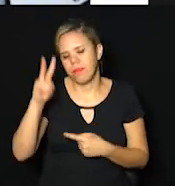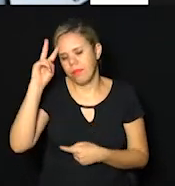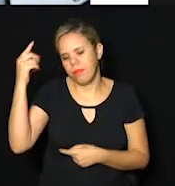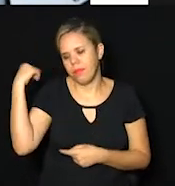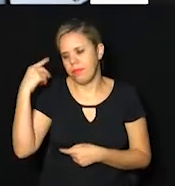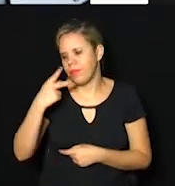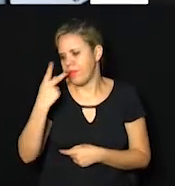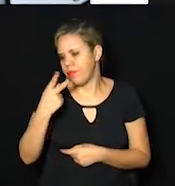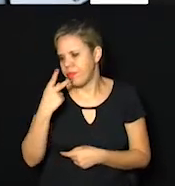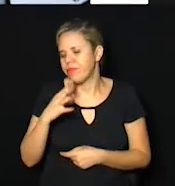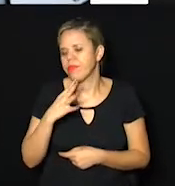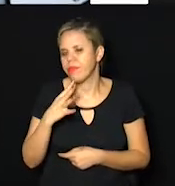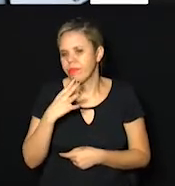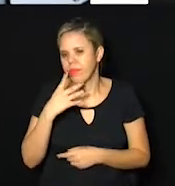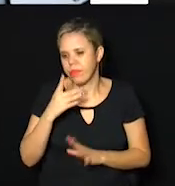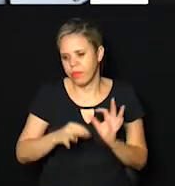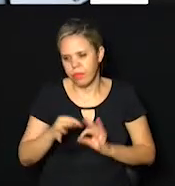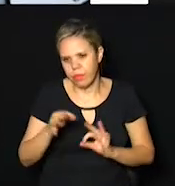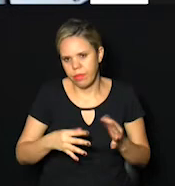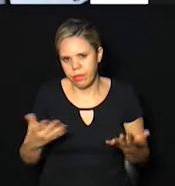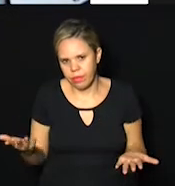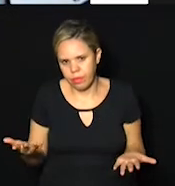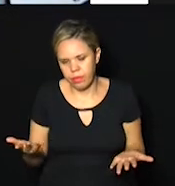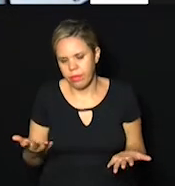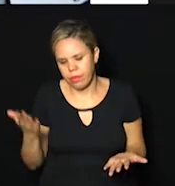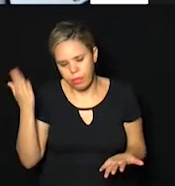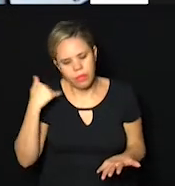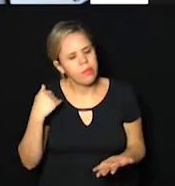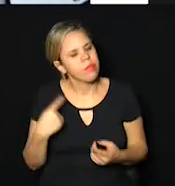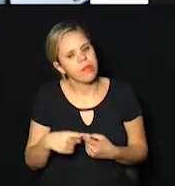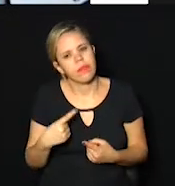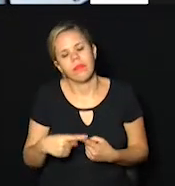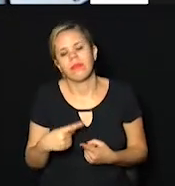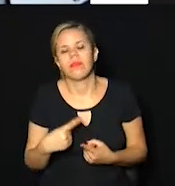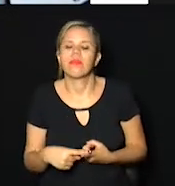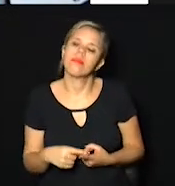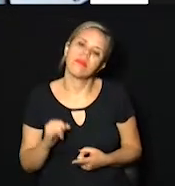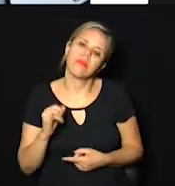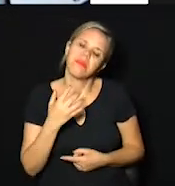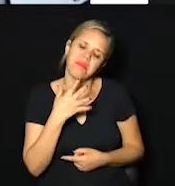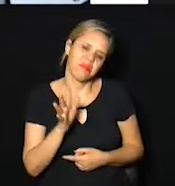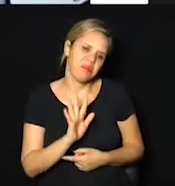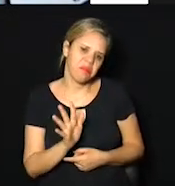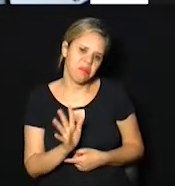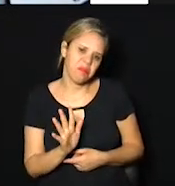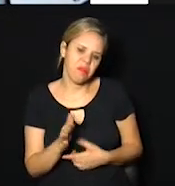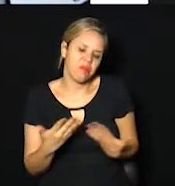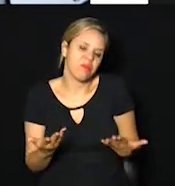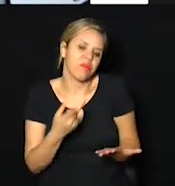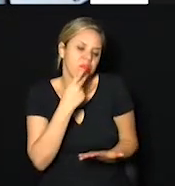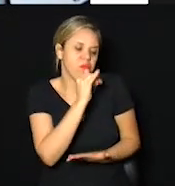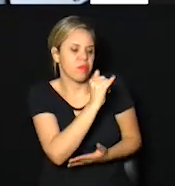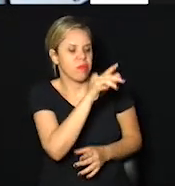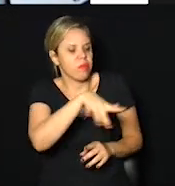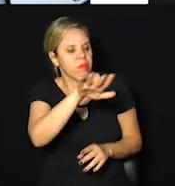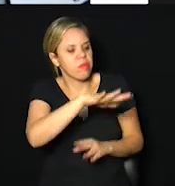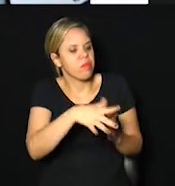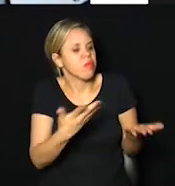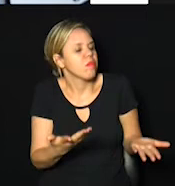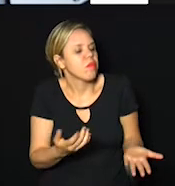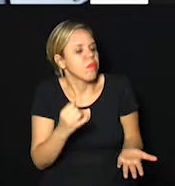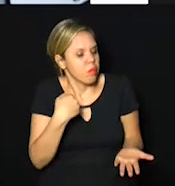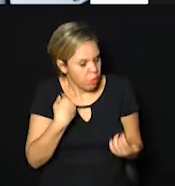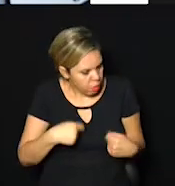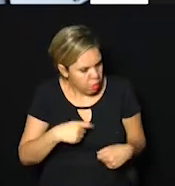Olha, eu preciso conhecer o meu projeto? Eu preciso saber por quê. Por quê, gente? Se eu não conheço, como é que eu vou dizer para o outro por quê? Então eu